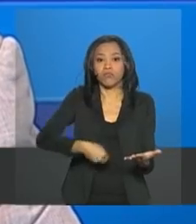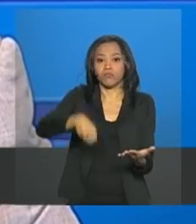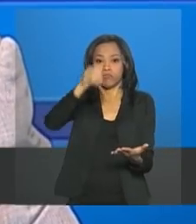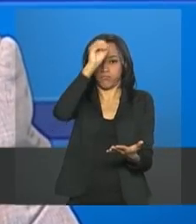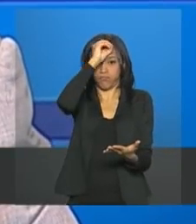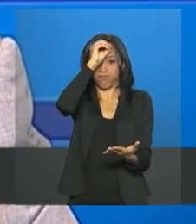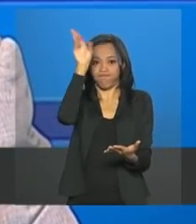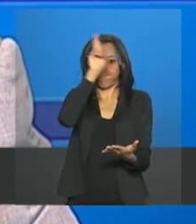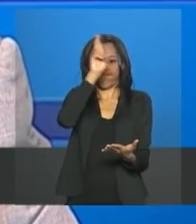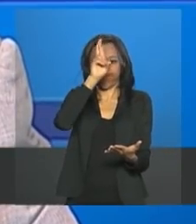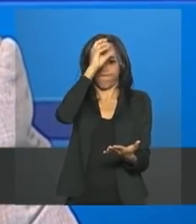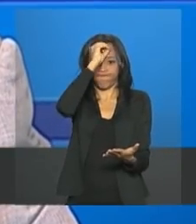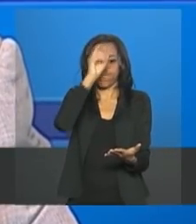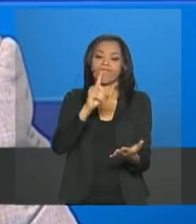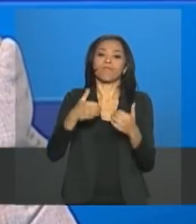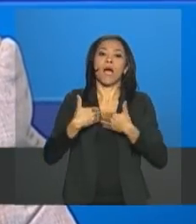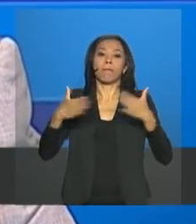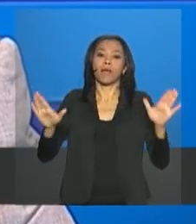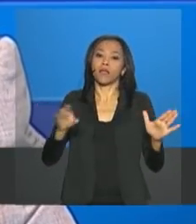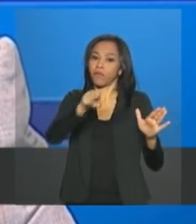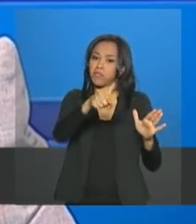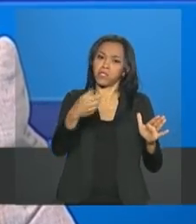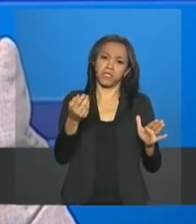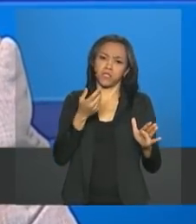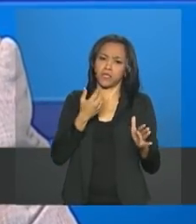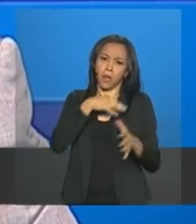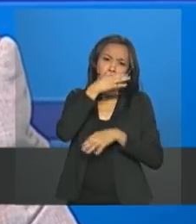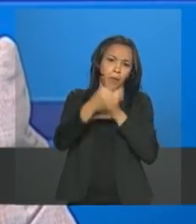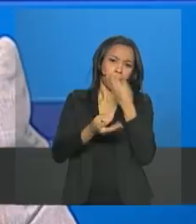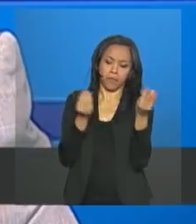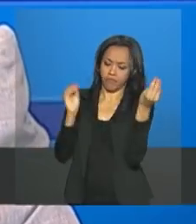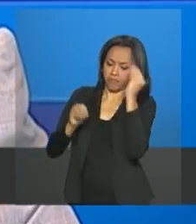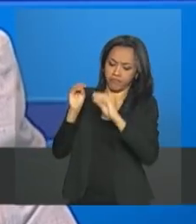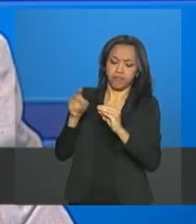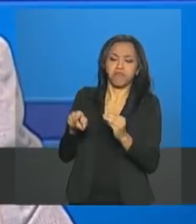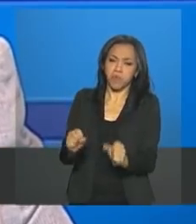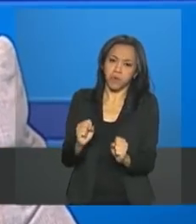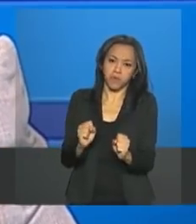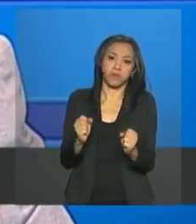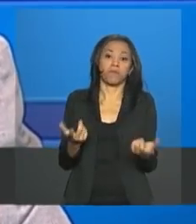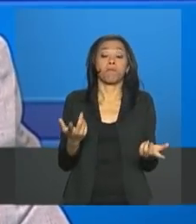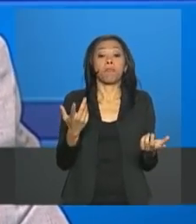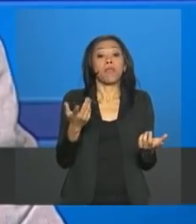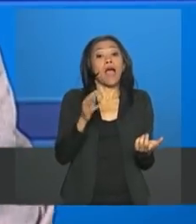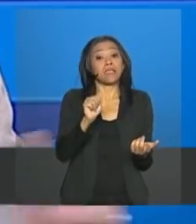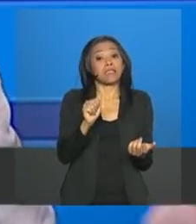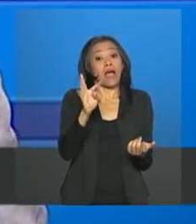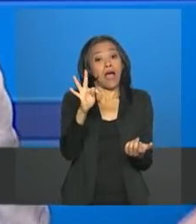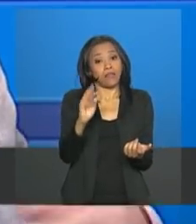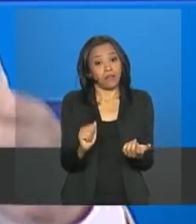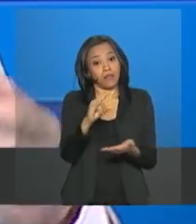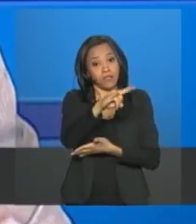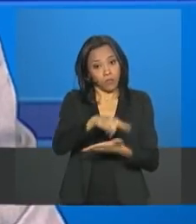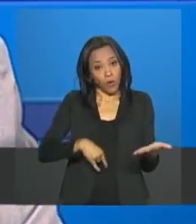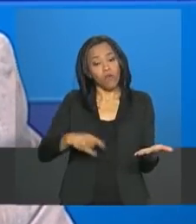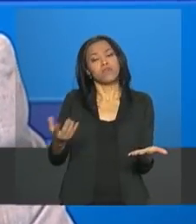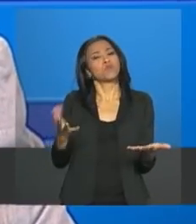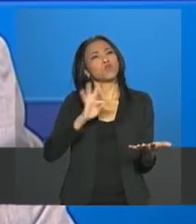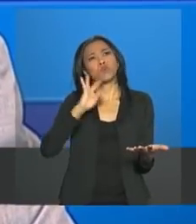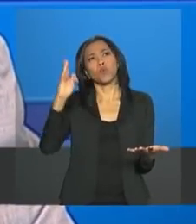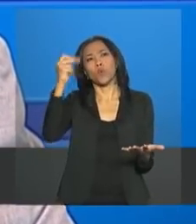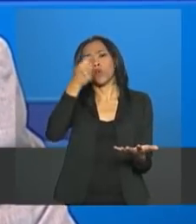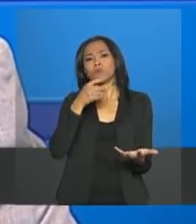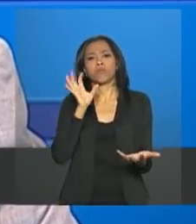é o site que poderão ser feitas algumas indicações as atas devem trazer o consócio toda a equipe vai trabalhar